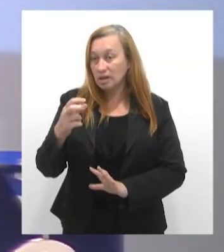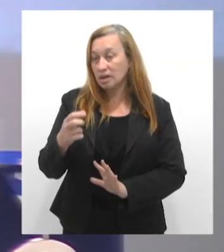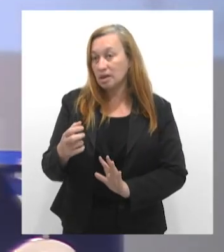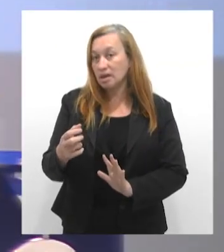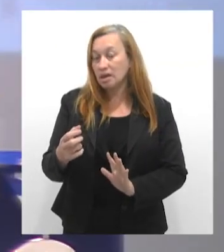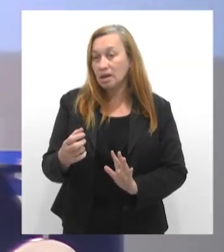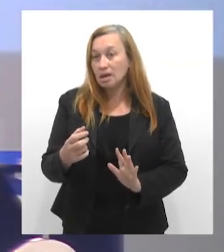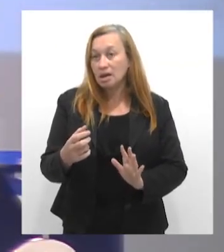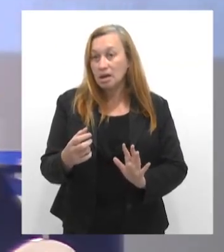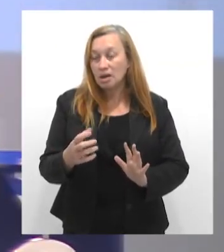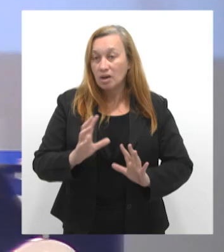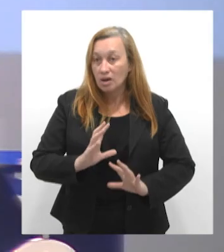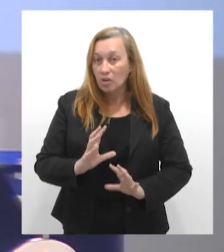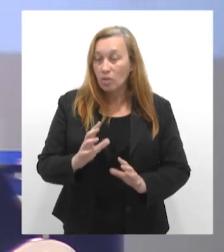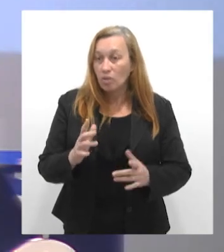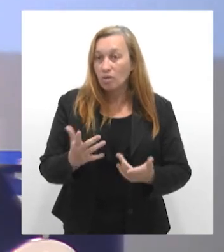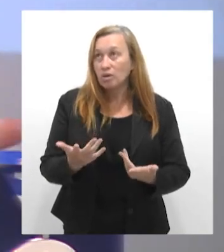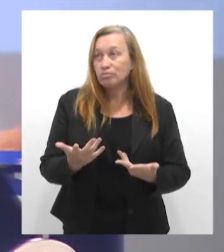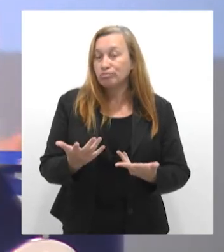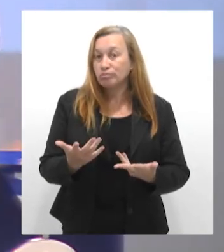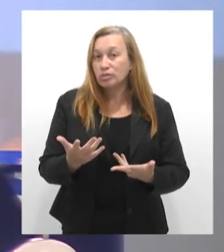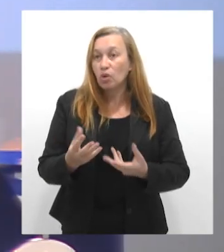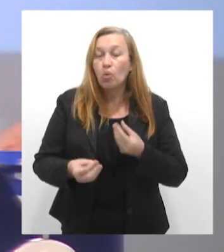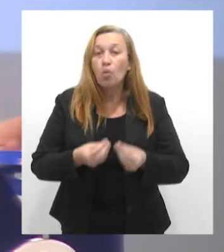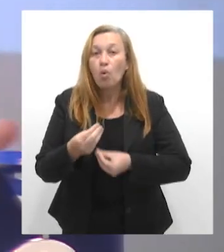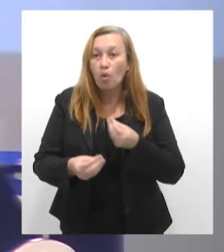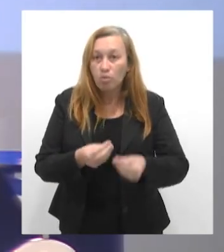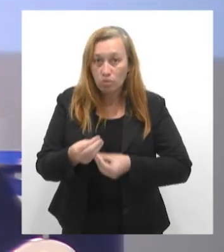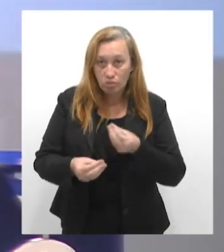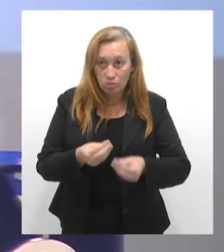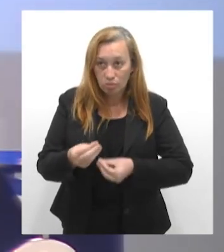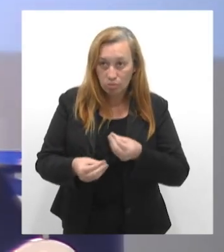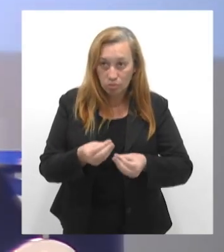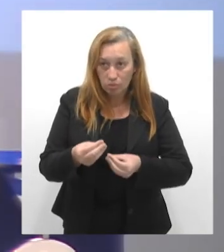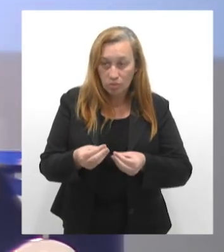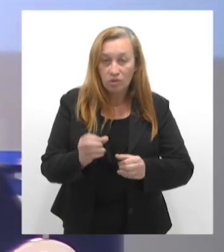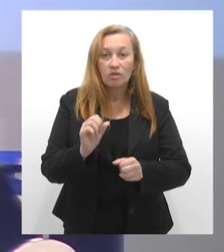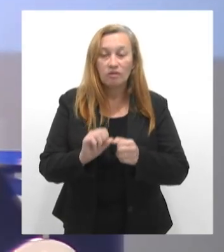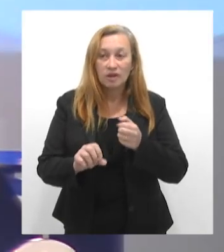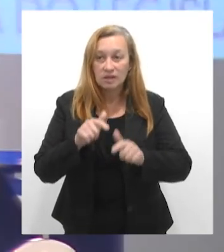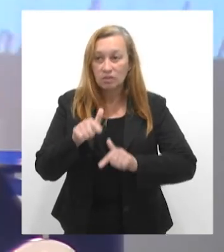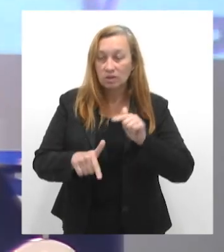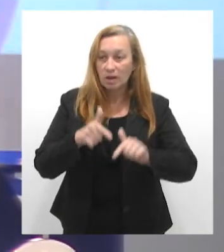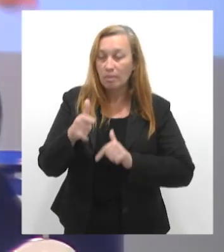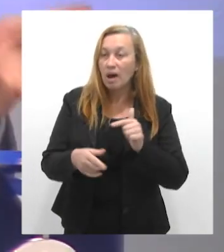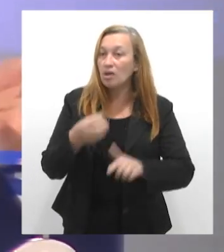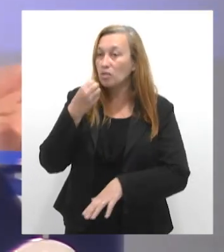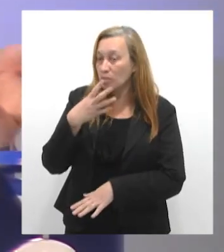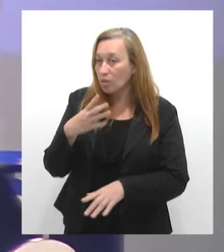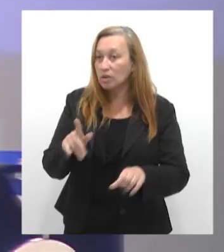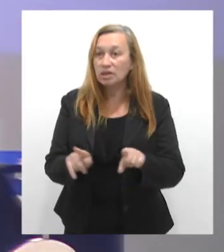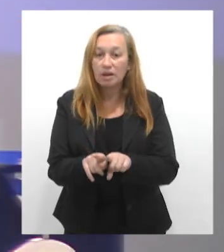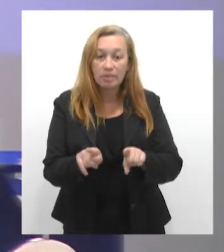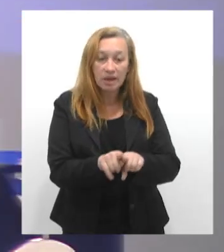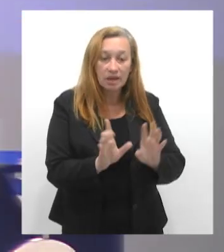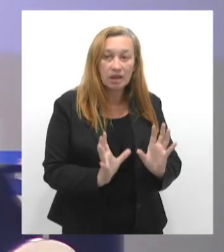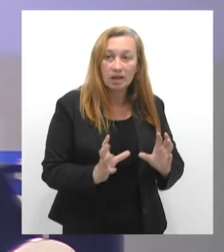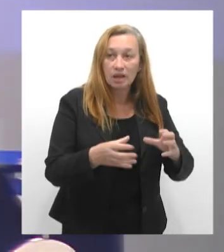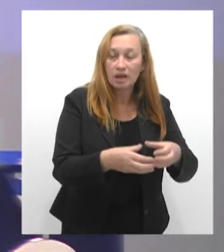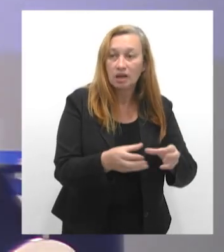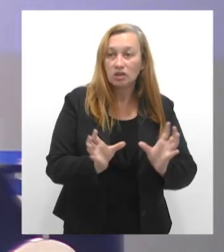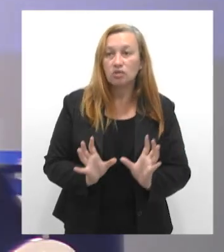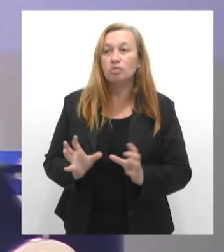verificar a qualidade da resposta. E, além do mais, nas comissões e